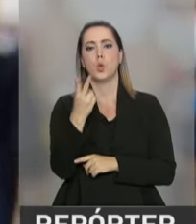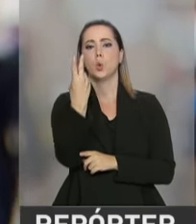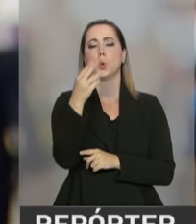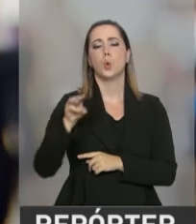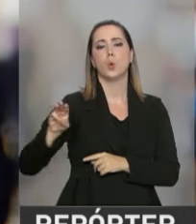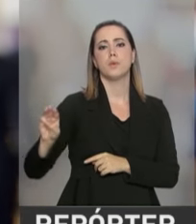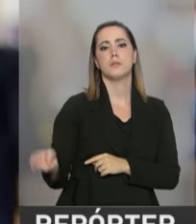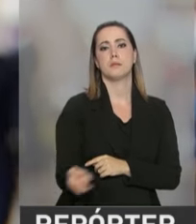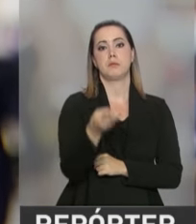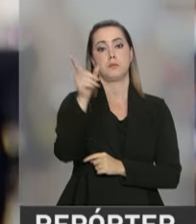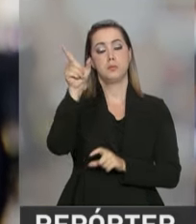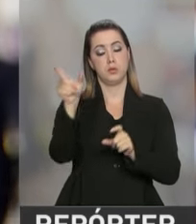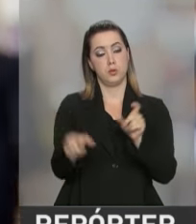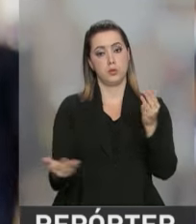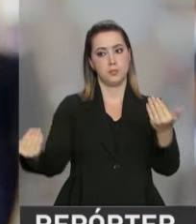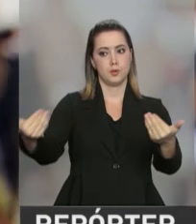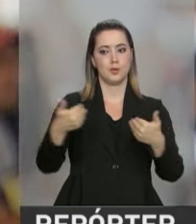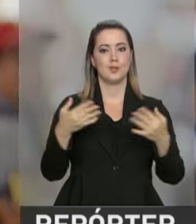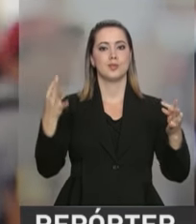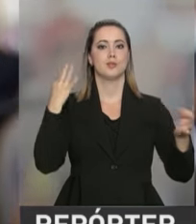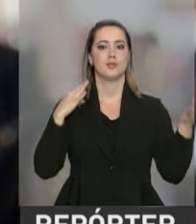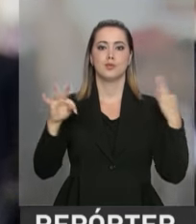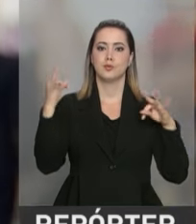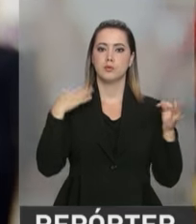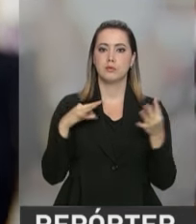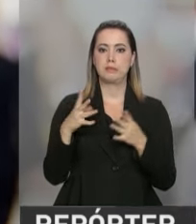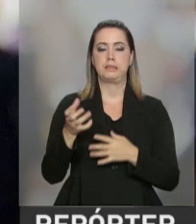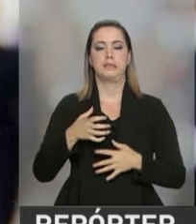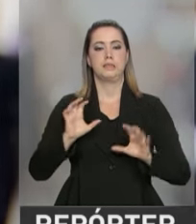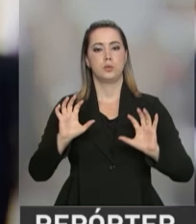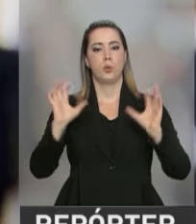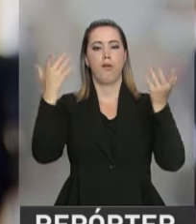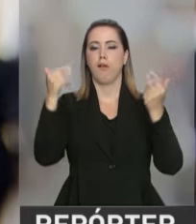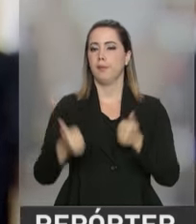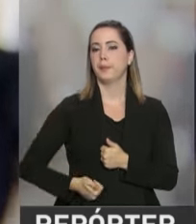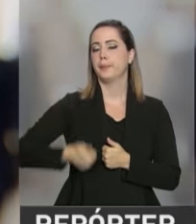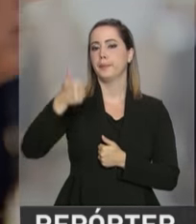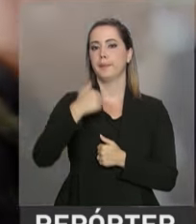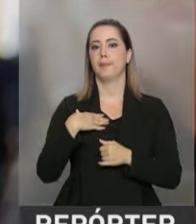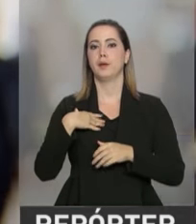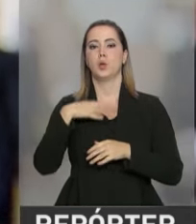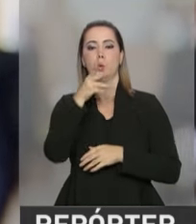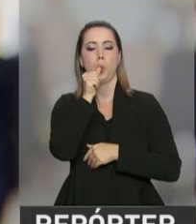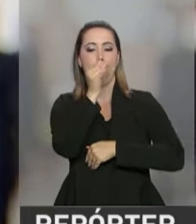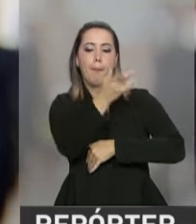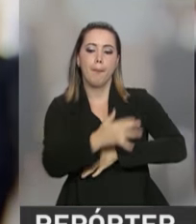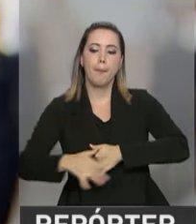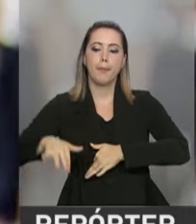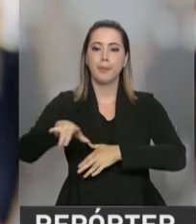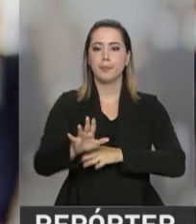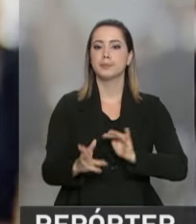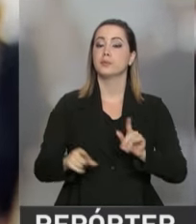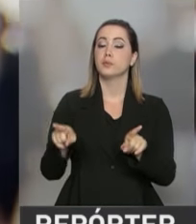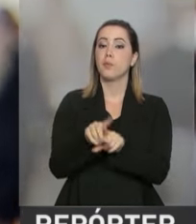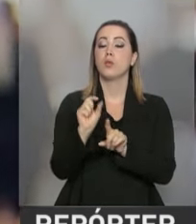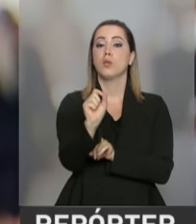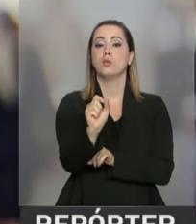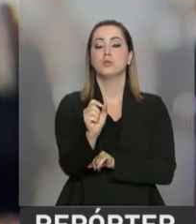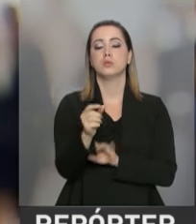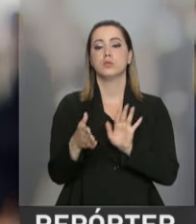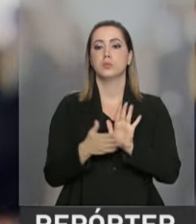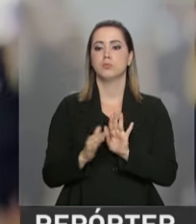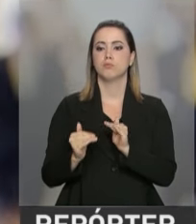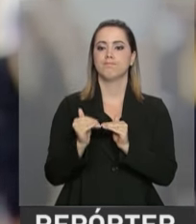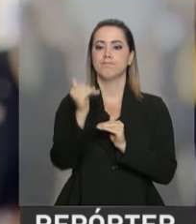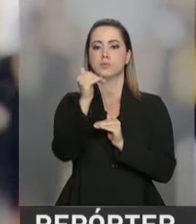meio de turistas vem ao Brasil atraídos pelo clima e Pelas nossas praias isso representa um crescimento de